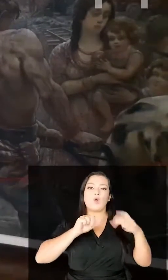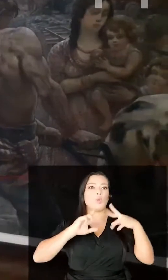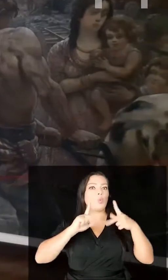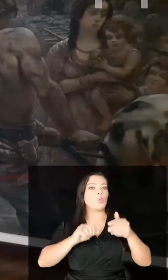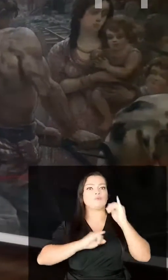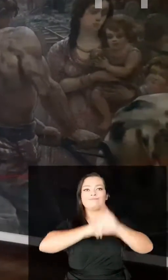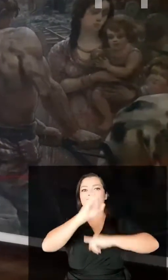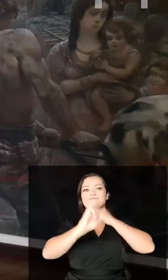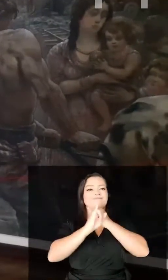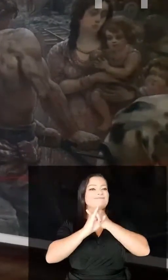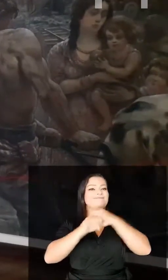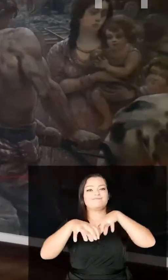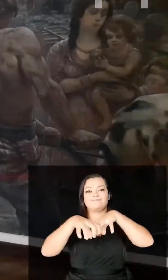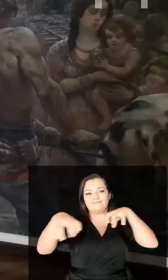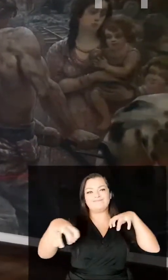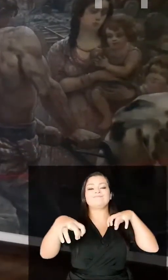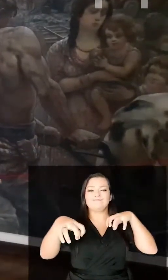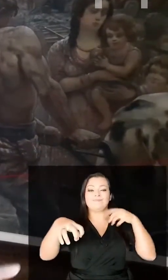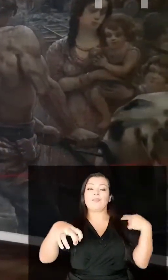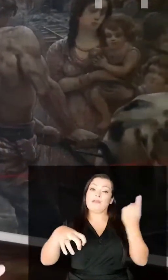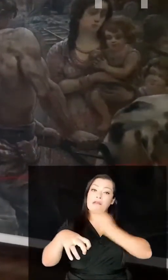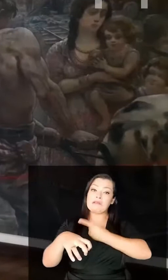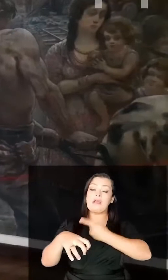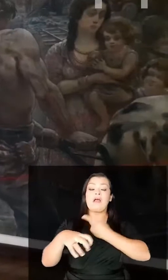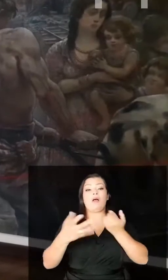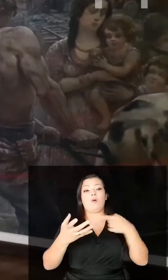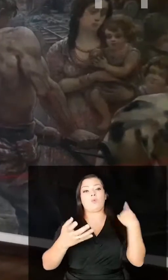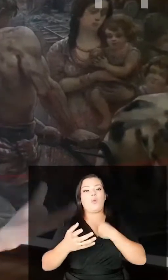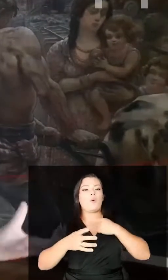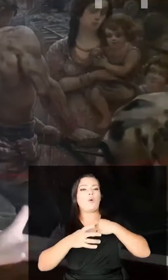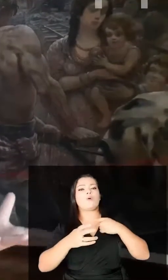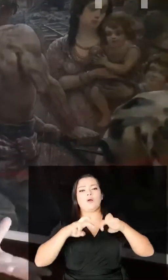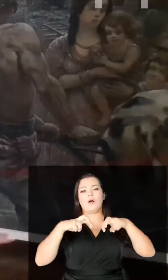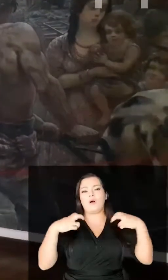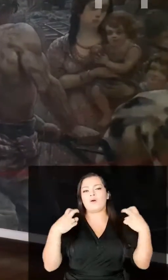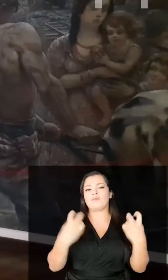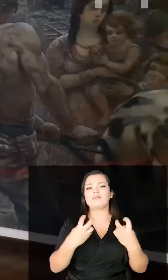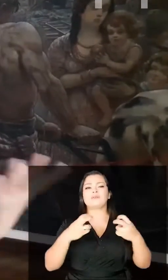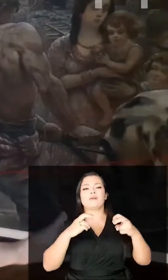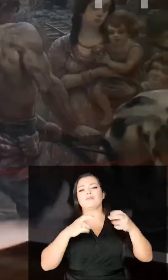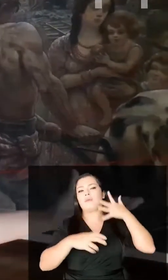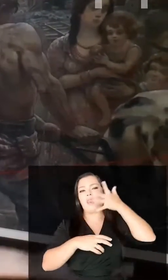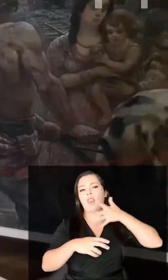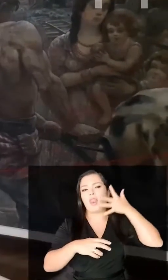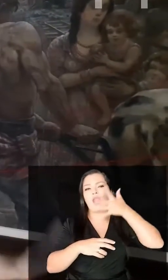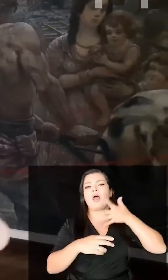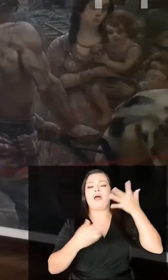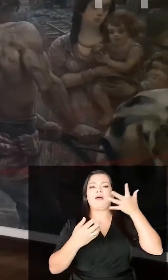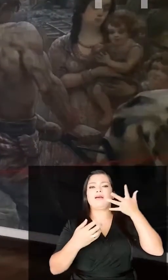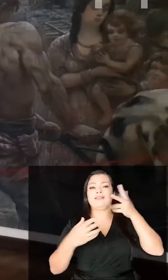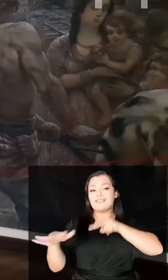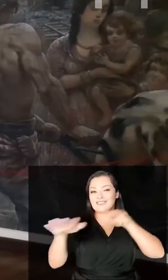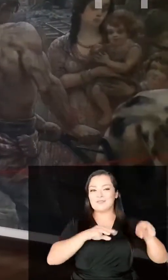programação virtual. Então, uma das atividades que seria uma roda de conversa sobre o museu, a sua história, para a Semana